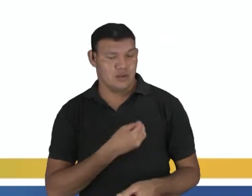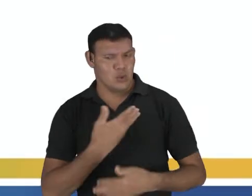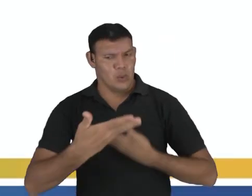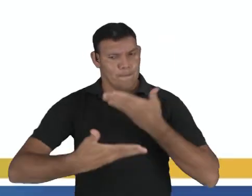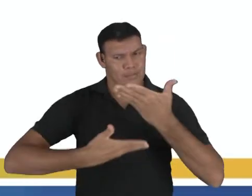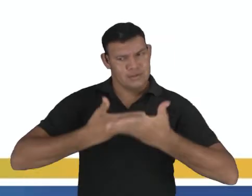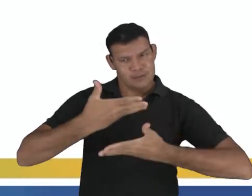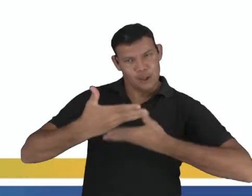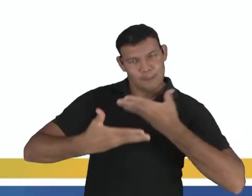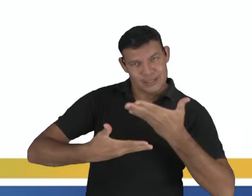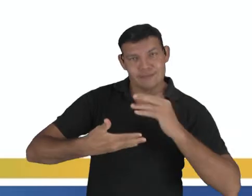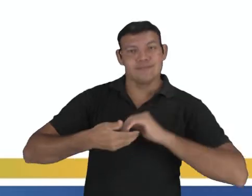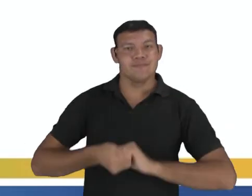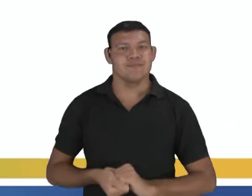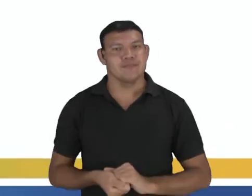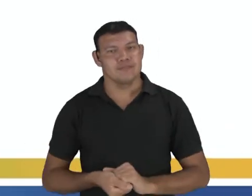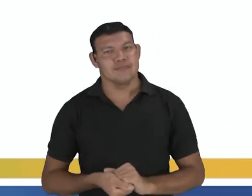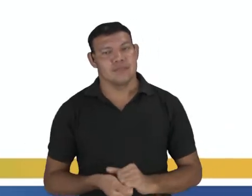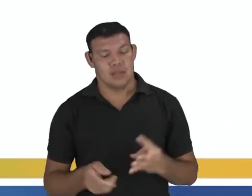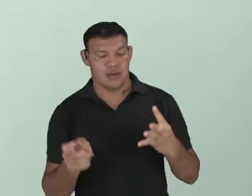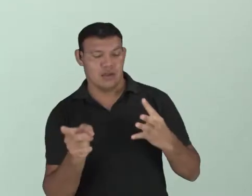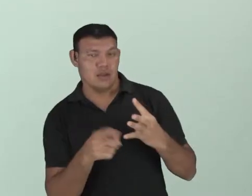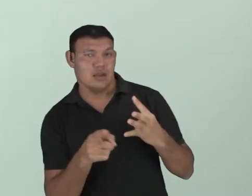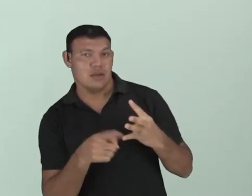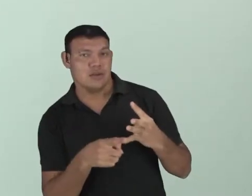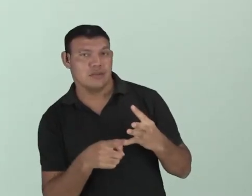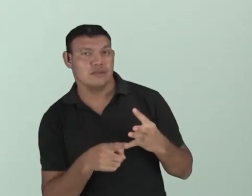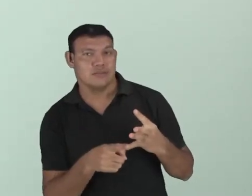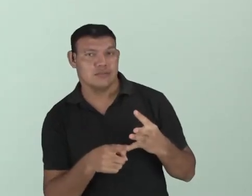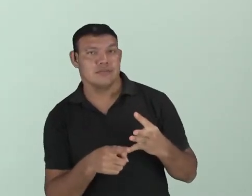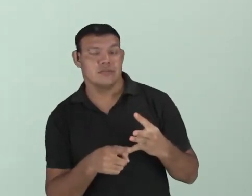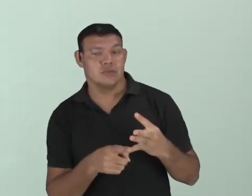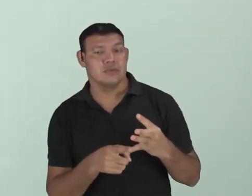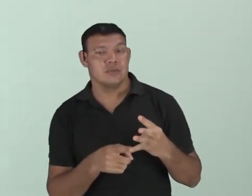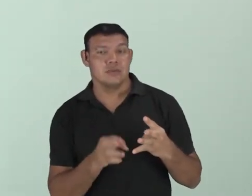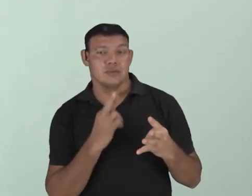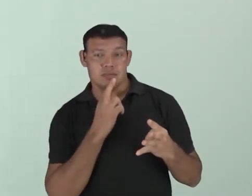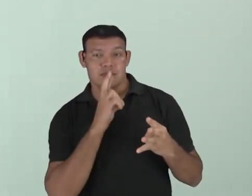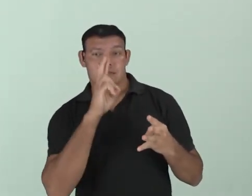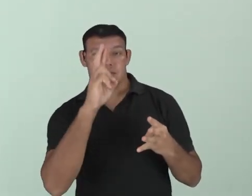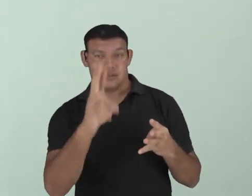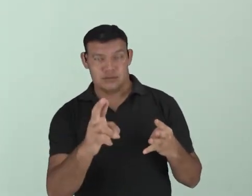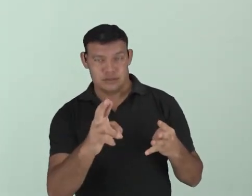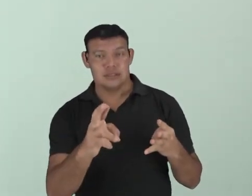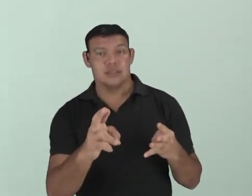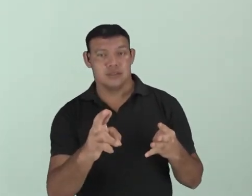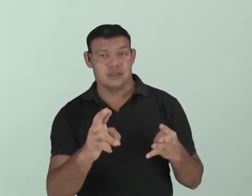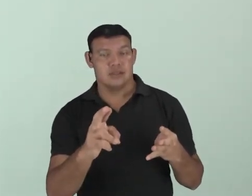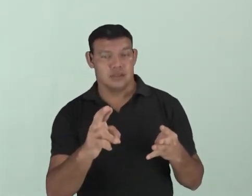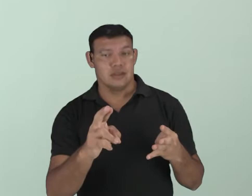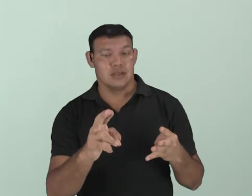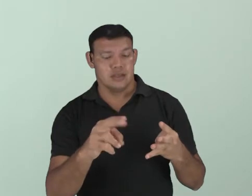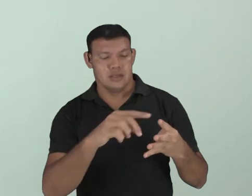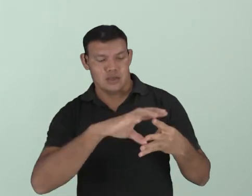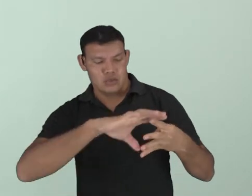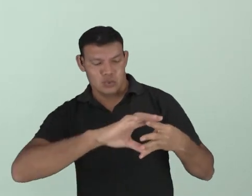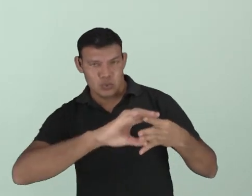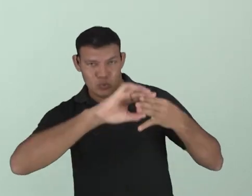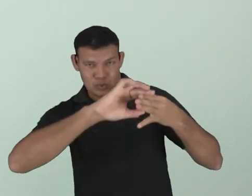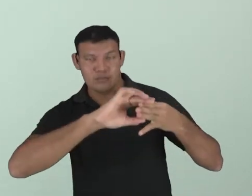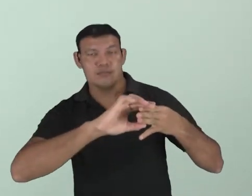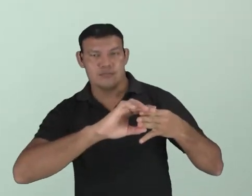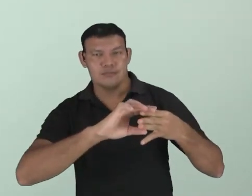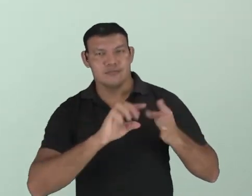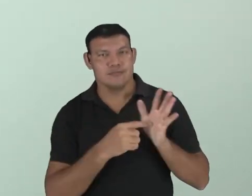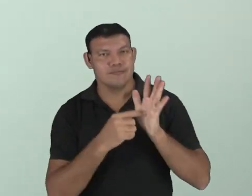convivência, com socialização. E o último é o resultado do que os 3 primeiros te trouxeram. A gente vai ver